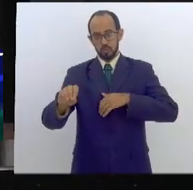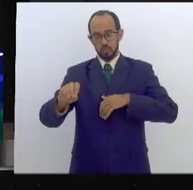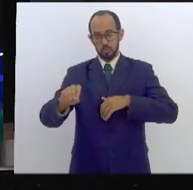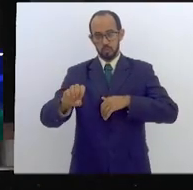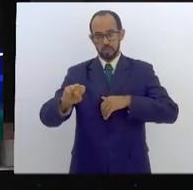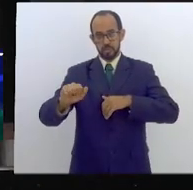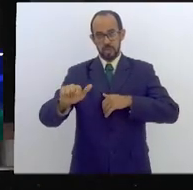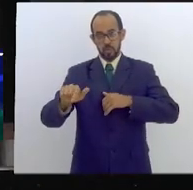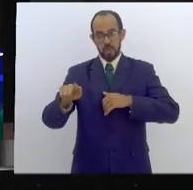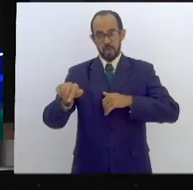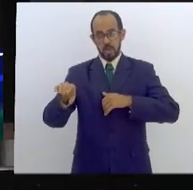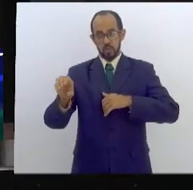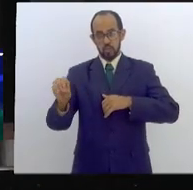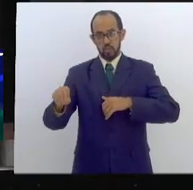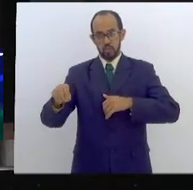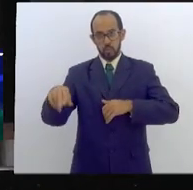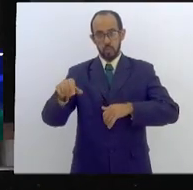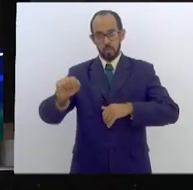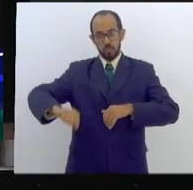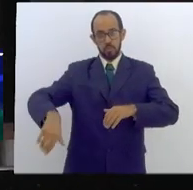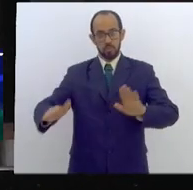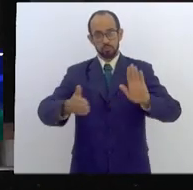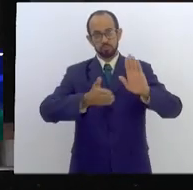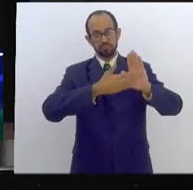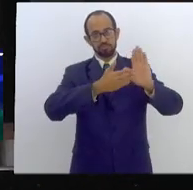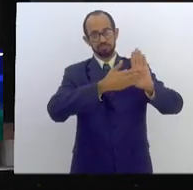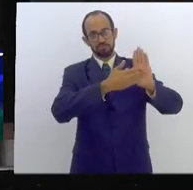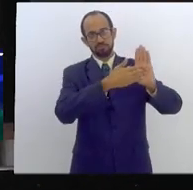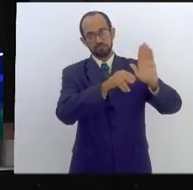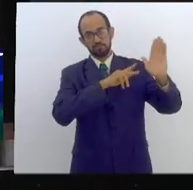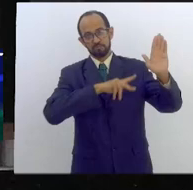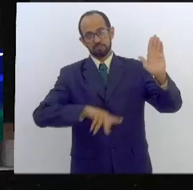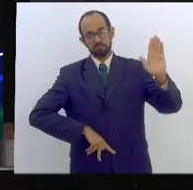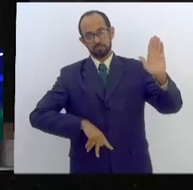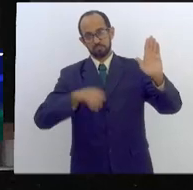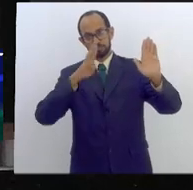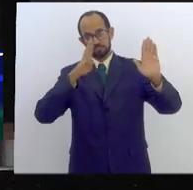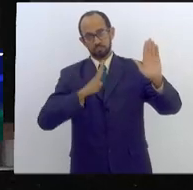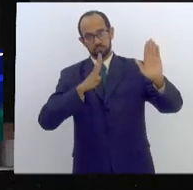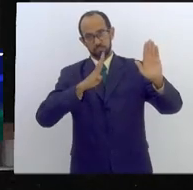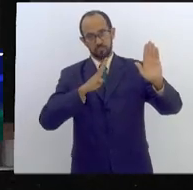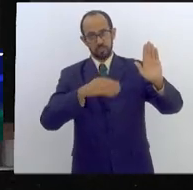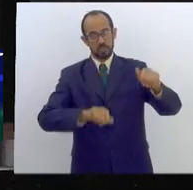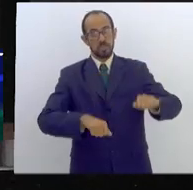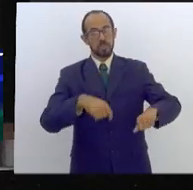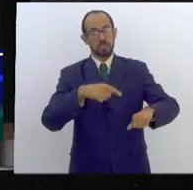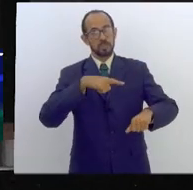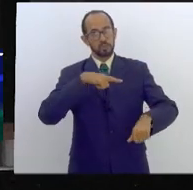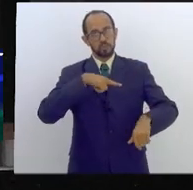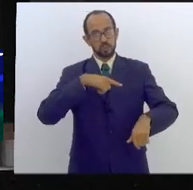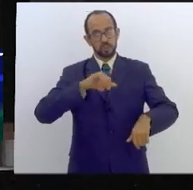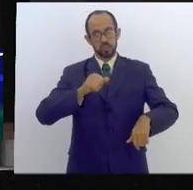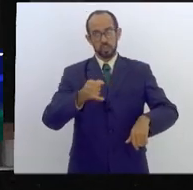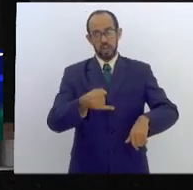eleição presidencial, prevista para janeiro do ano seguinte, isto é, janeiro